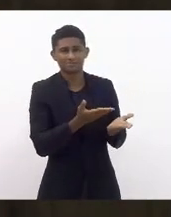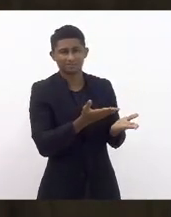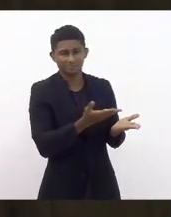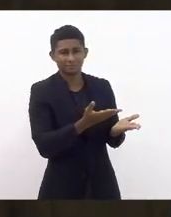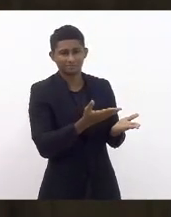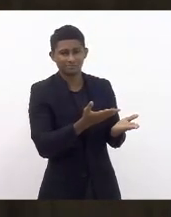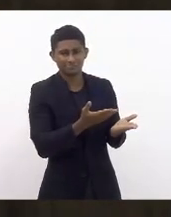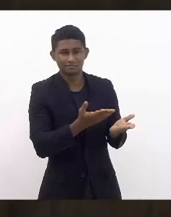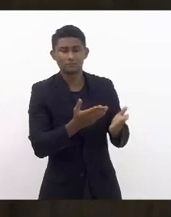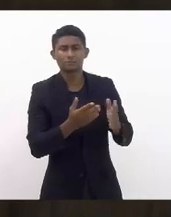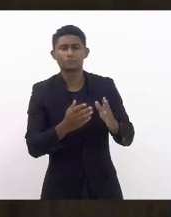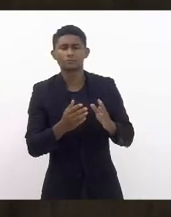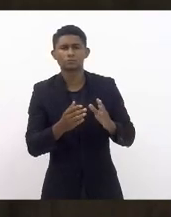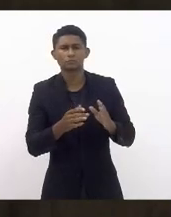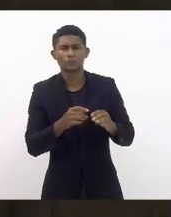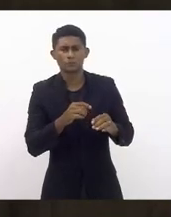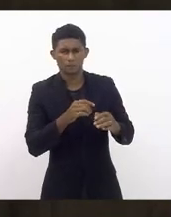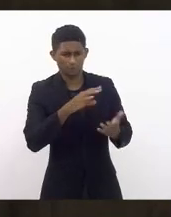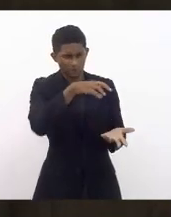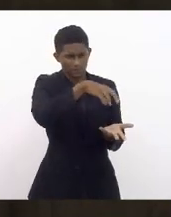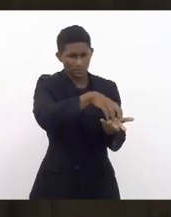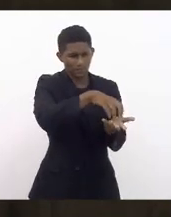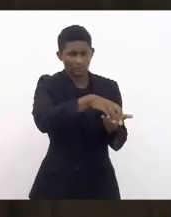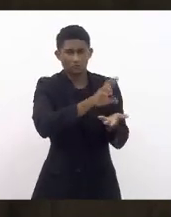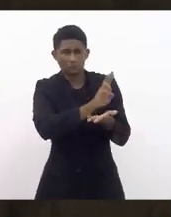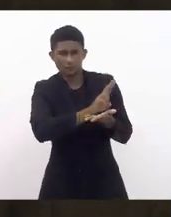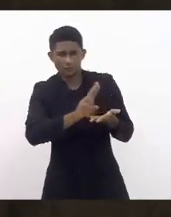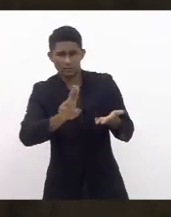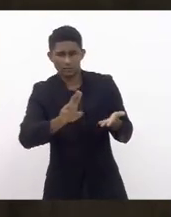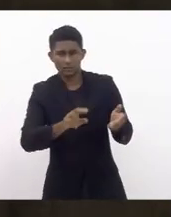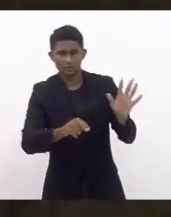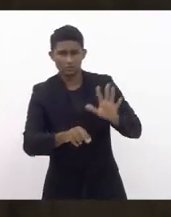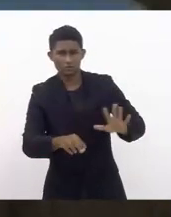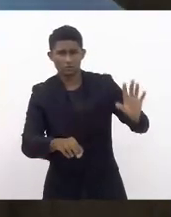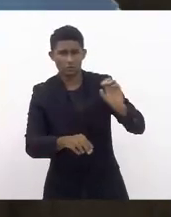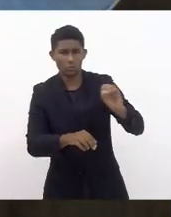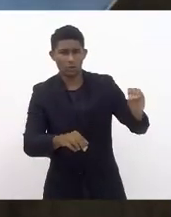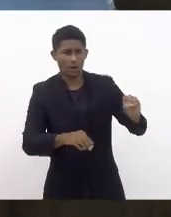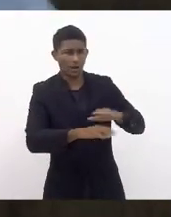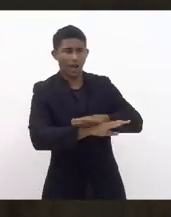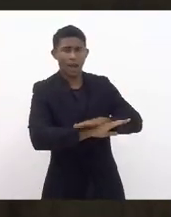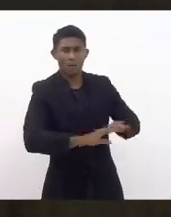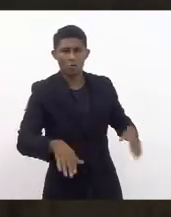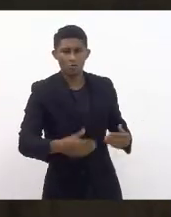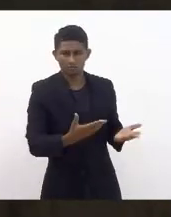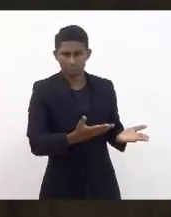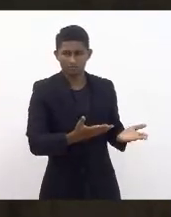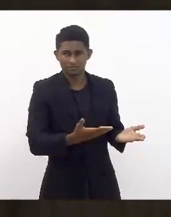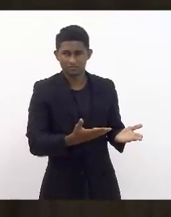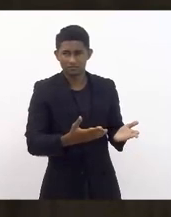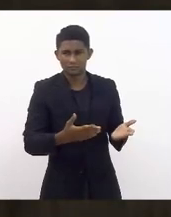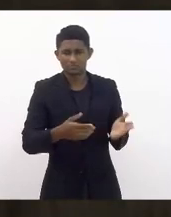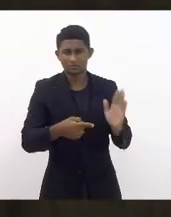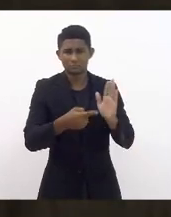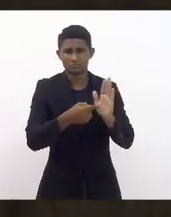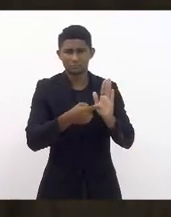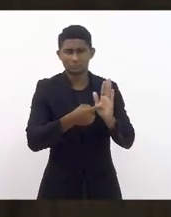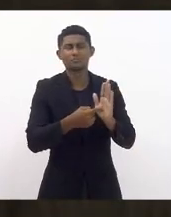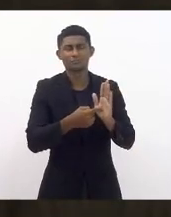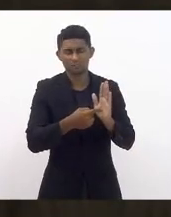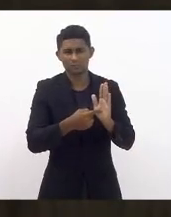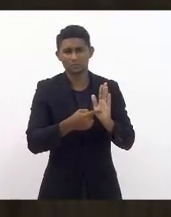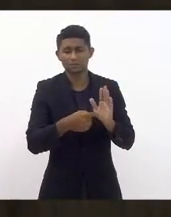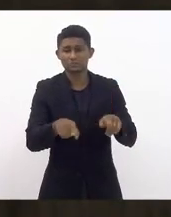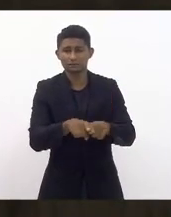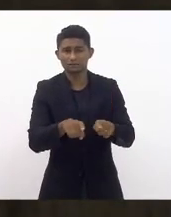da Fundação Centro Universitário Estadual da Zona Oeste. Acaba com a Zona Oeste. É isso que está no artigo 2. E diz